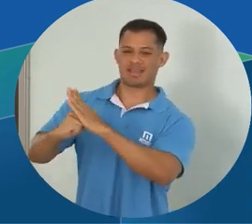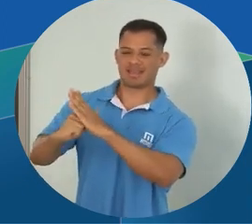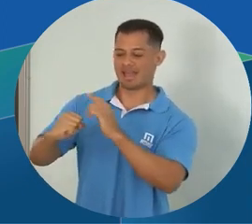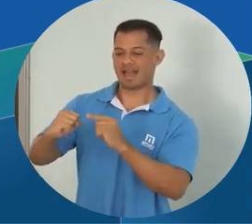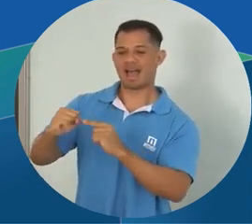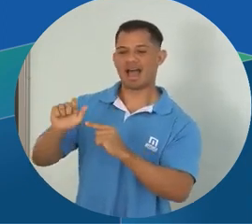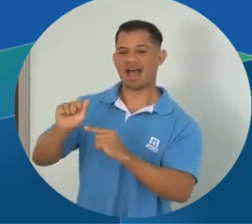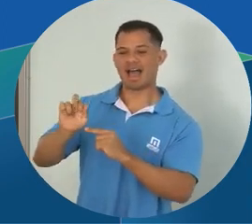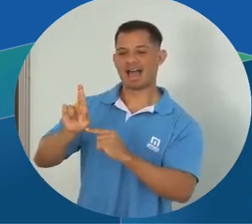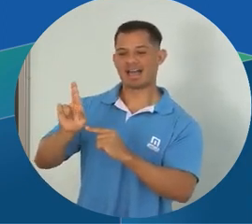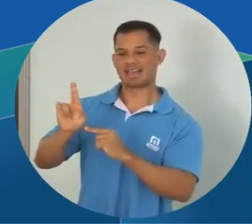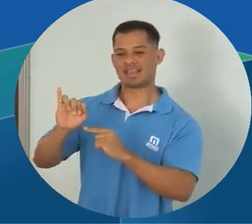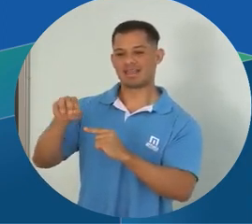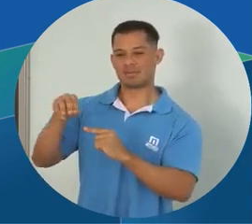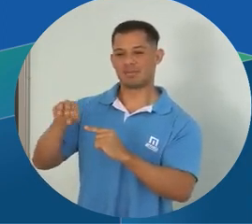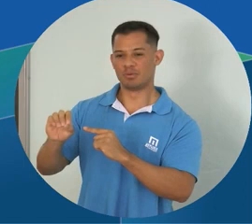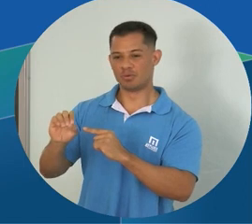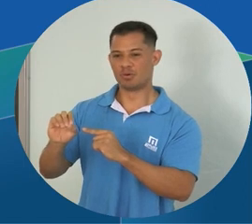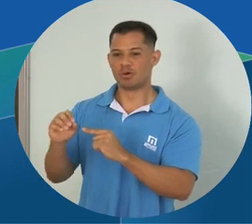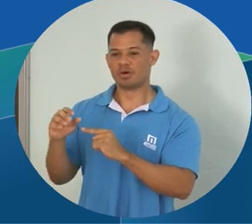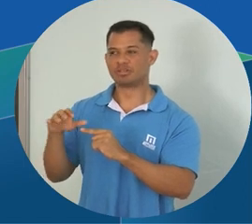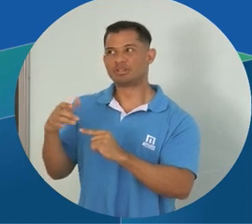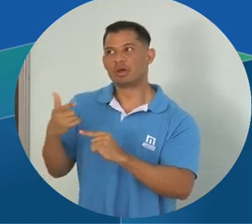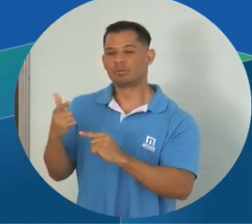uma fundação profunda.